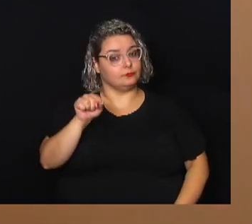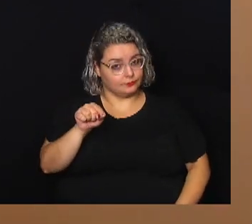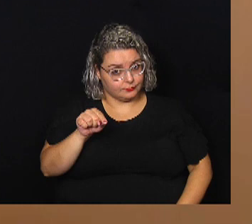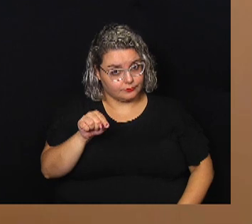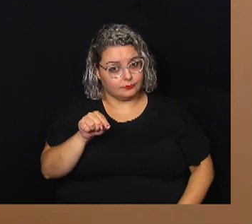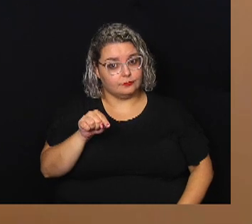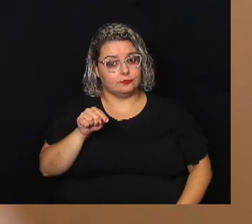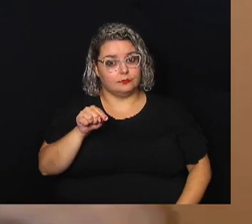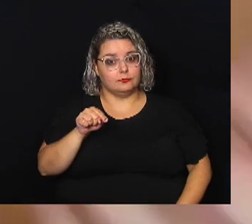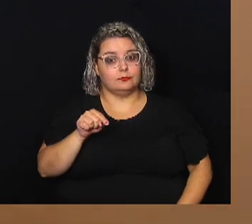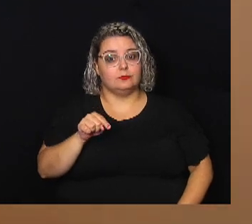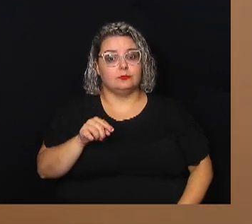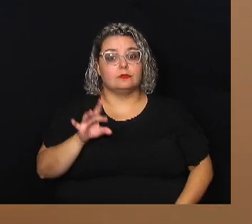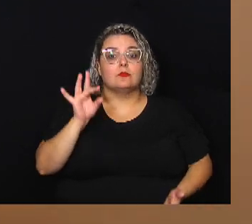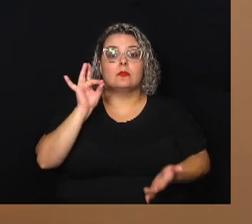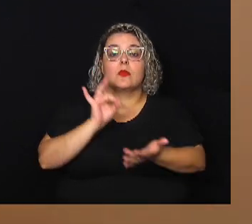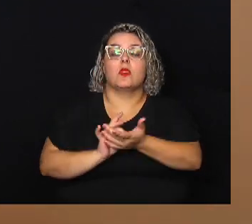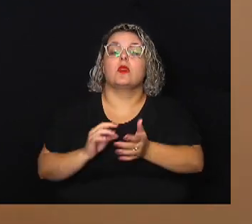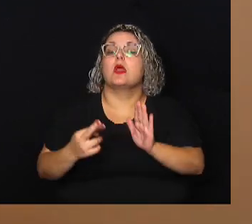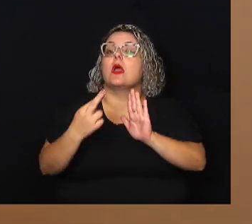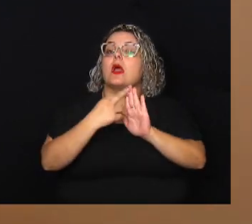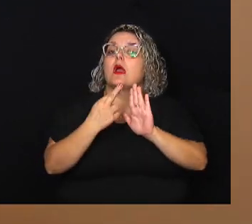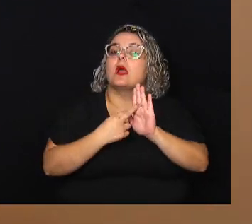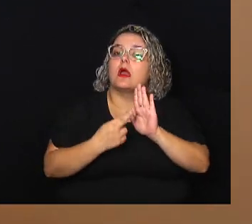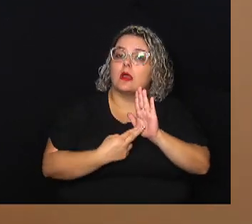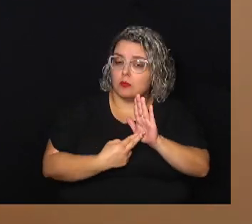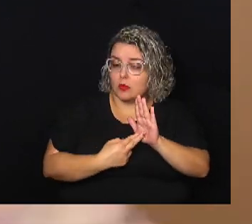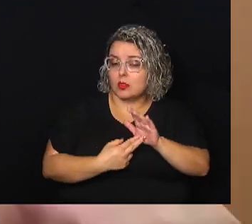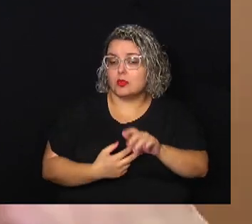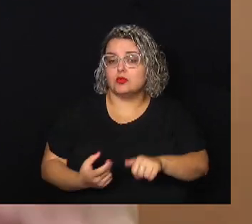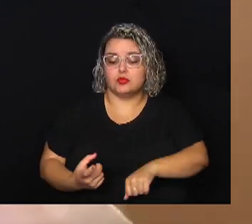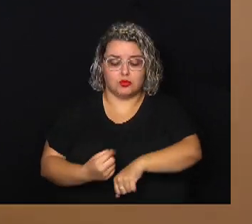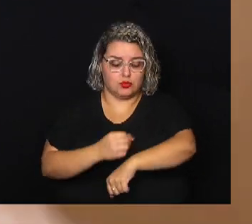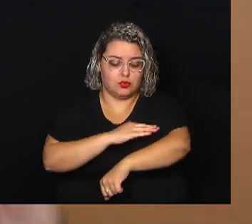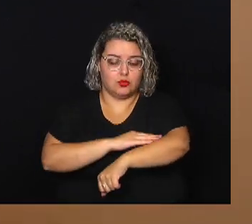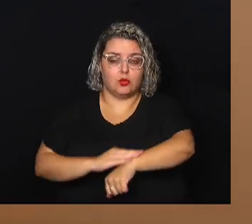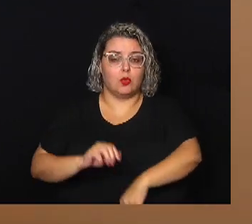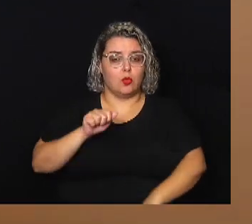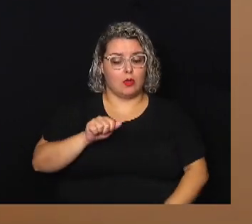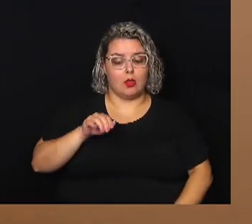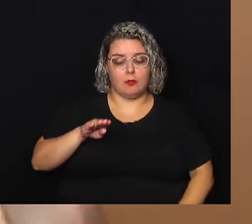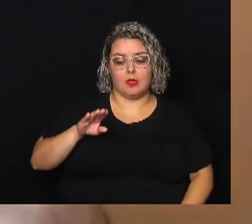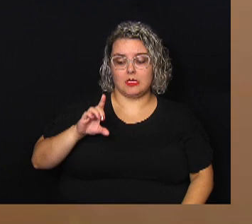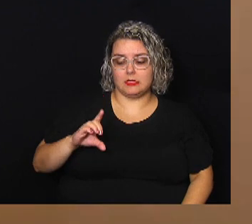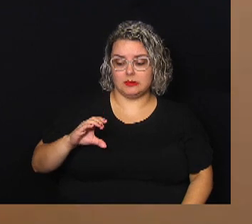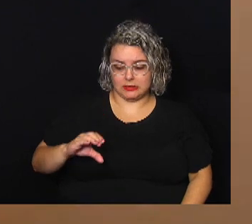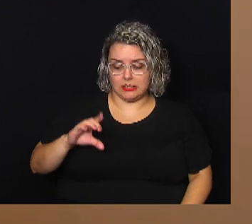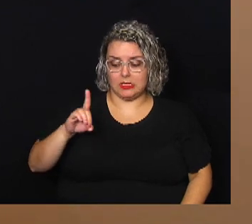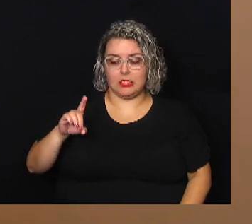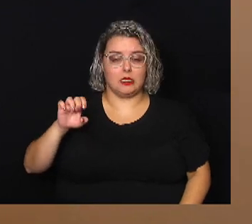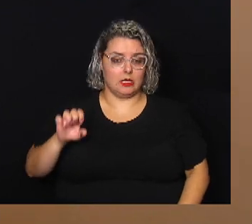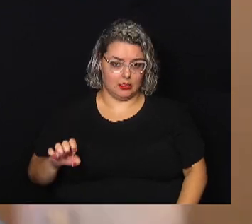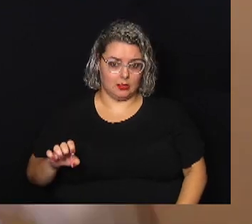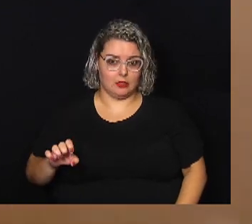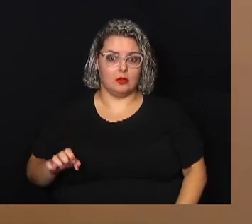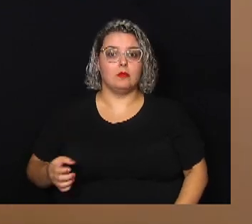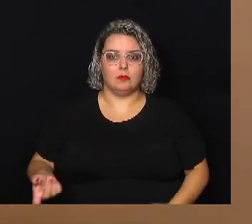Essa, na verdade, é a nossa regra para os tumores de pele. O ABCDE. Vamos